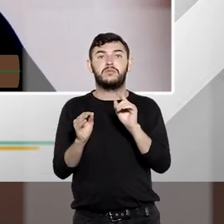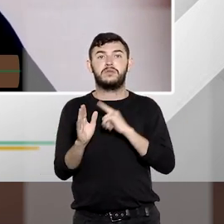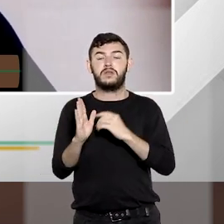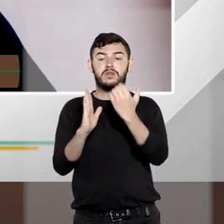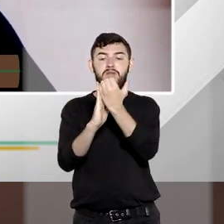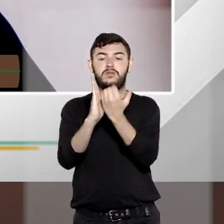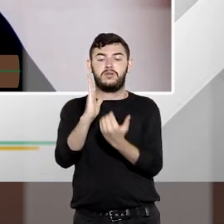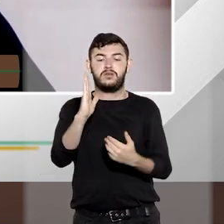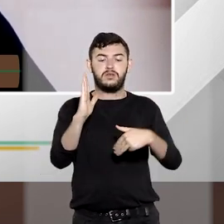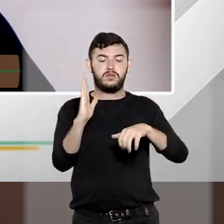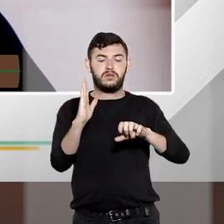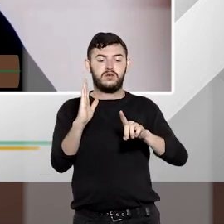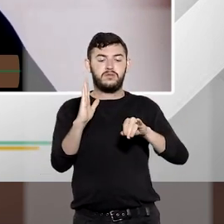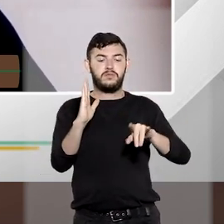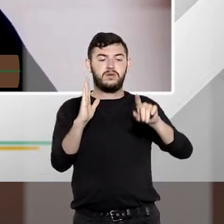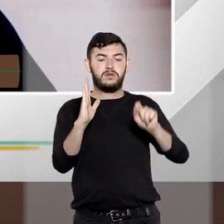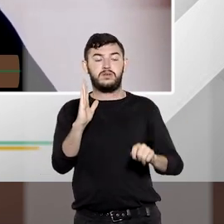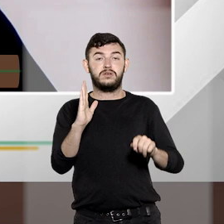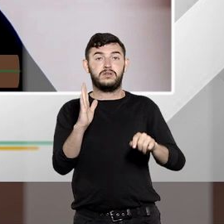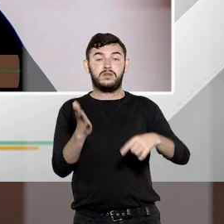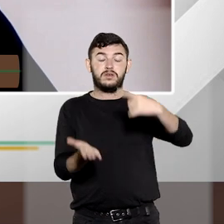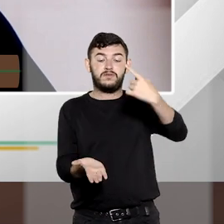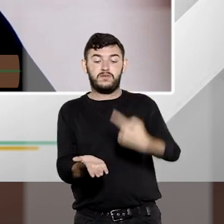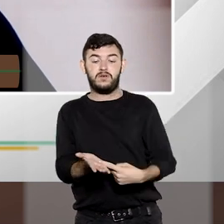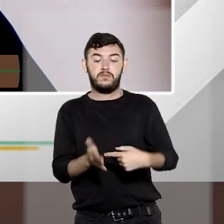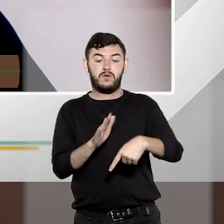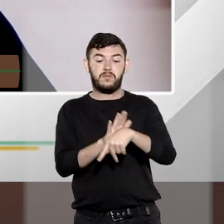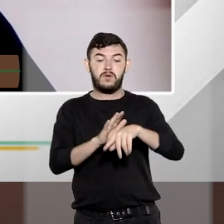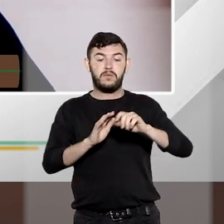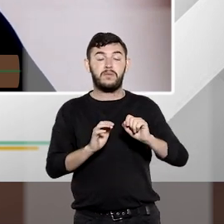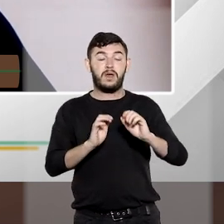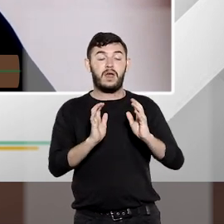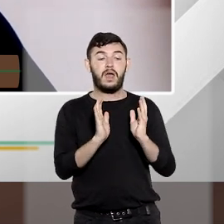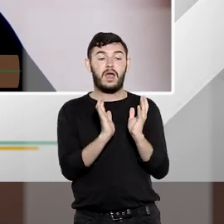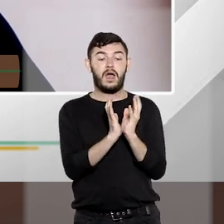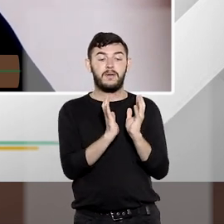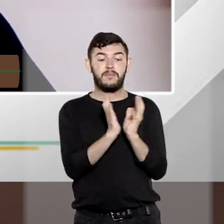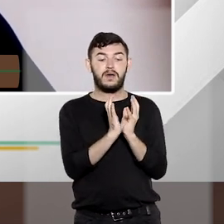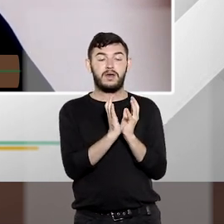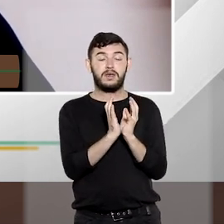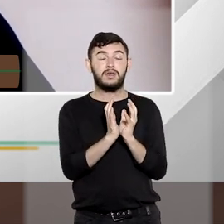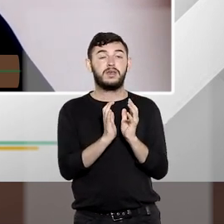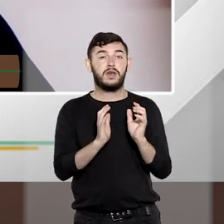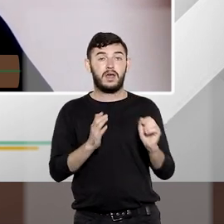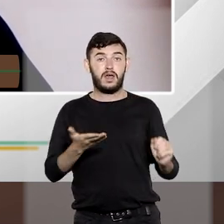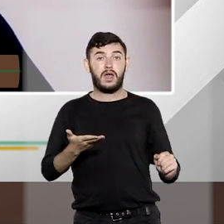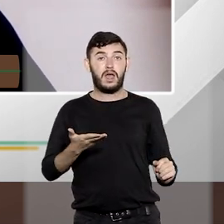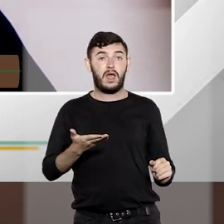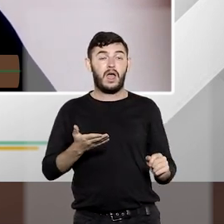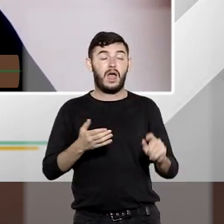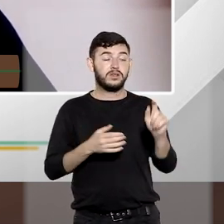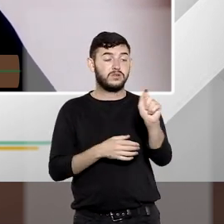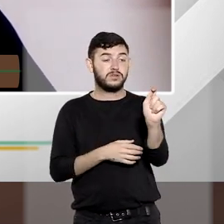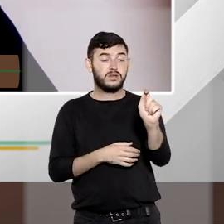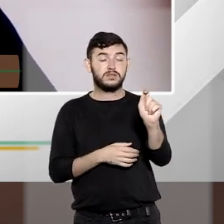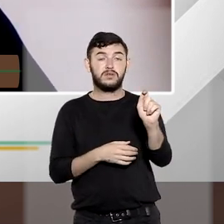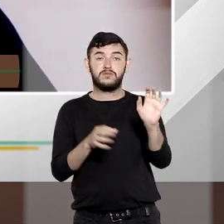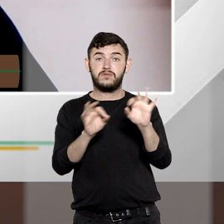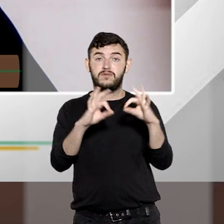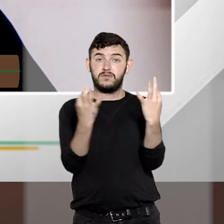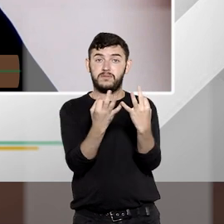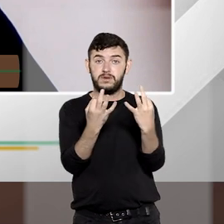acabou firmando um termo com a APAE, que é daqui do Distrito Federal, que é a Associação de Pais e Amigos dos Excepcionais, para a